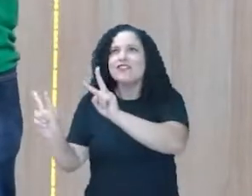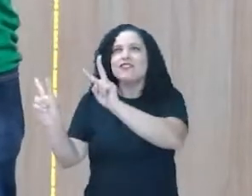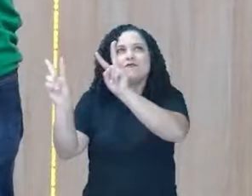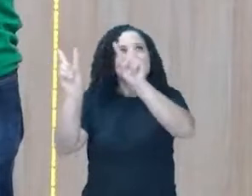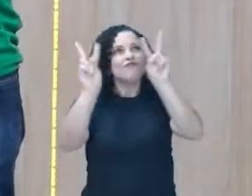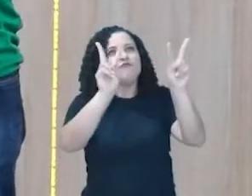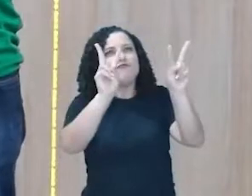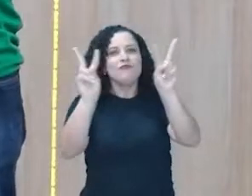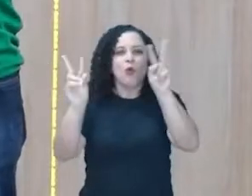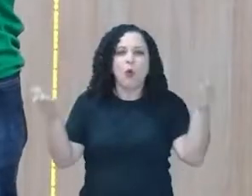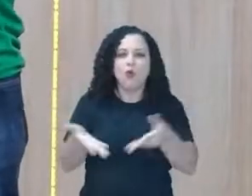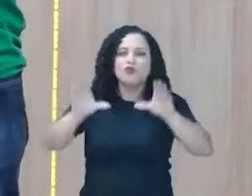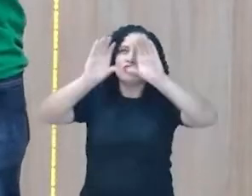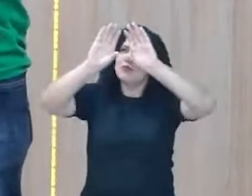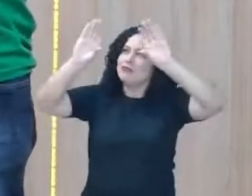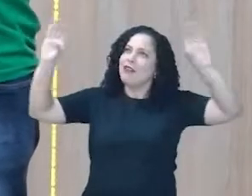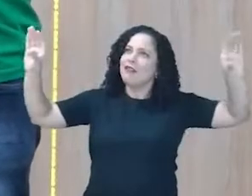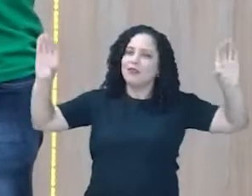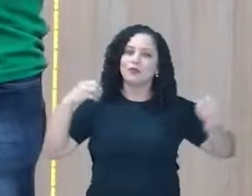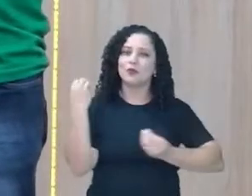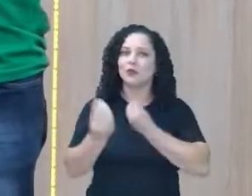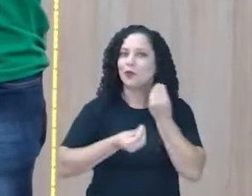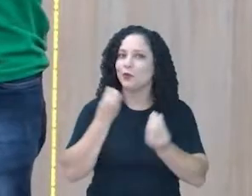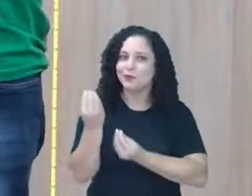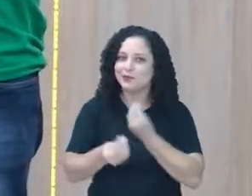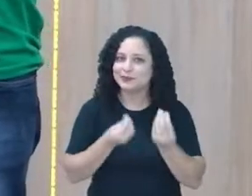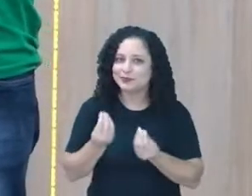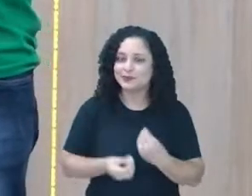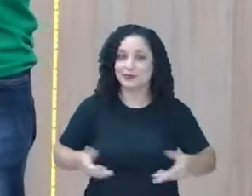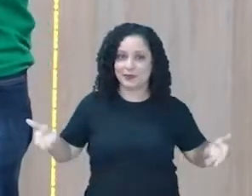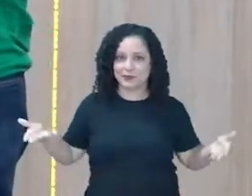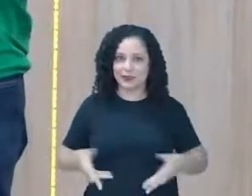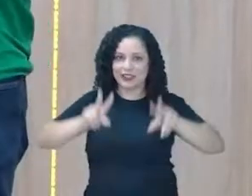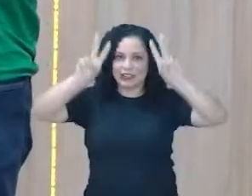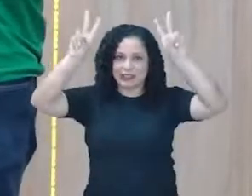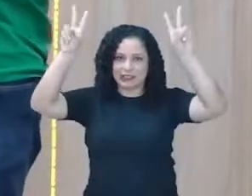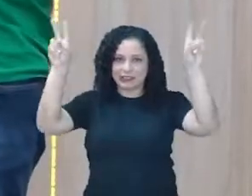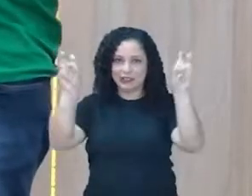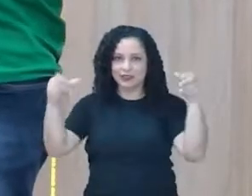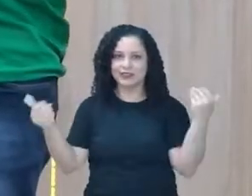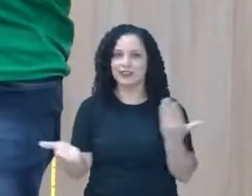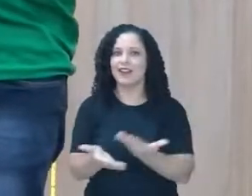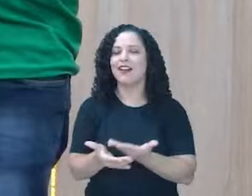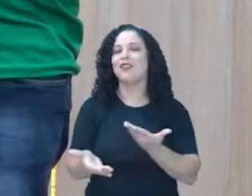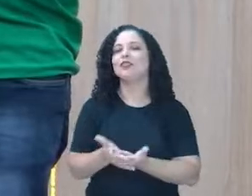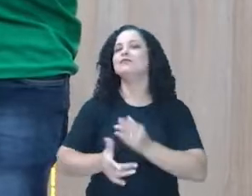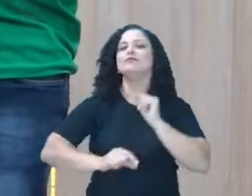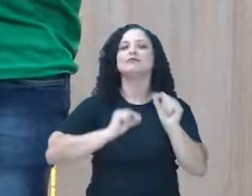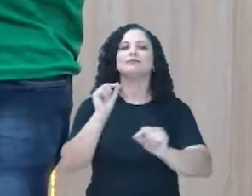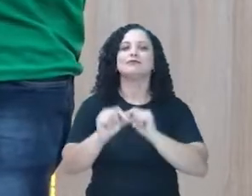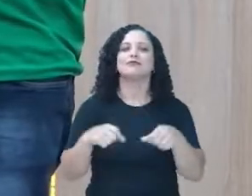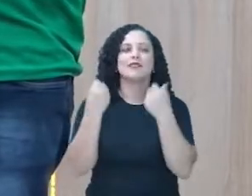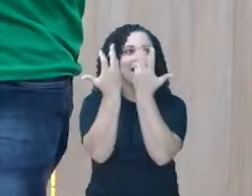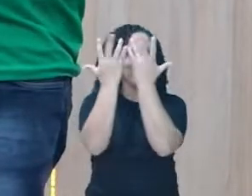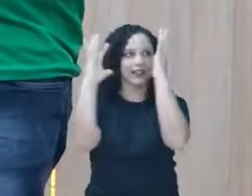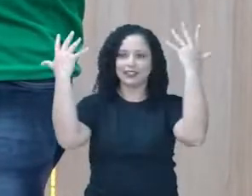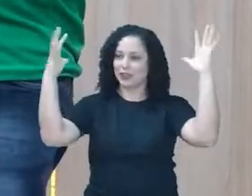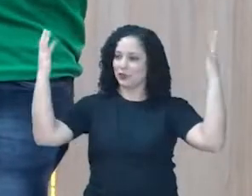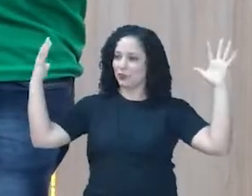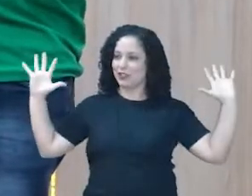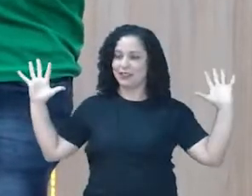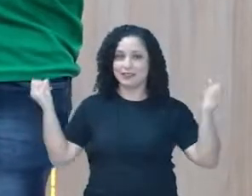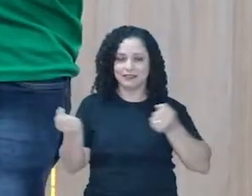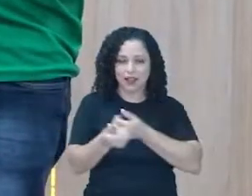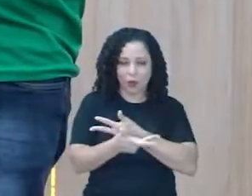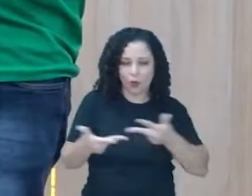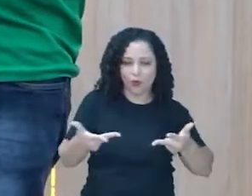tá o tempo? Então, nossa aula, ela tem como título a natureza, seus fenômenos